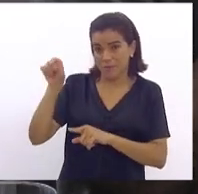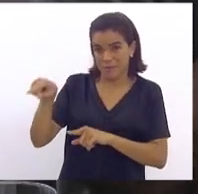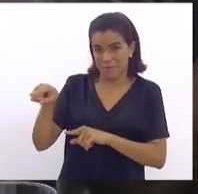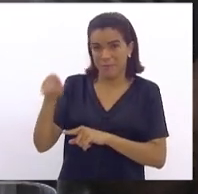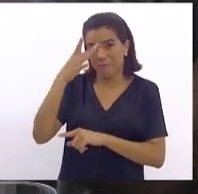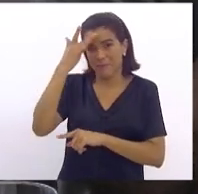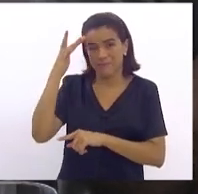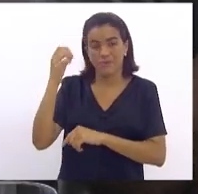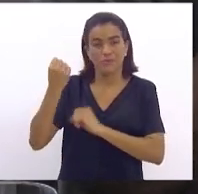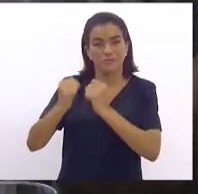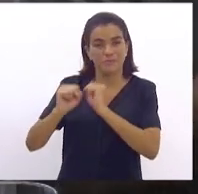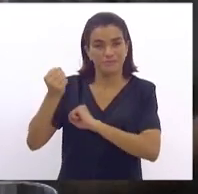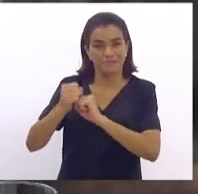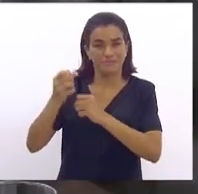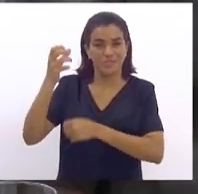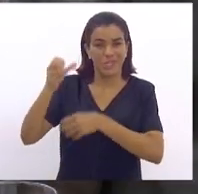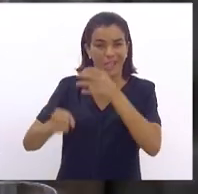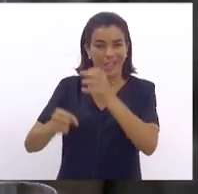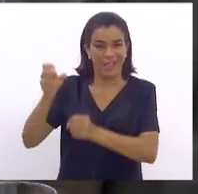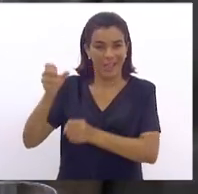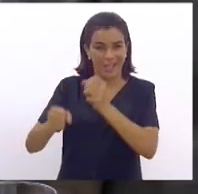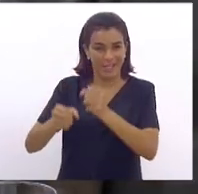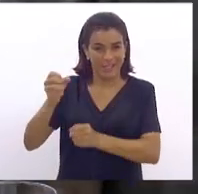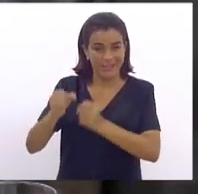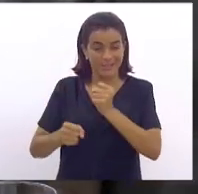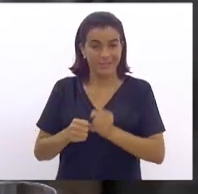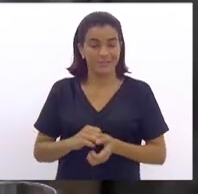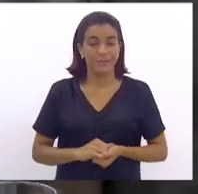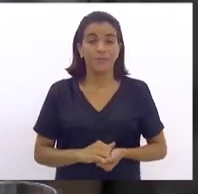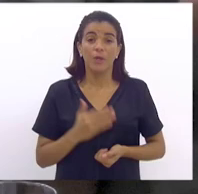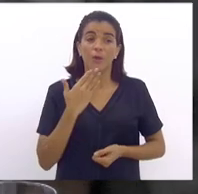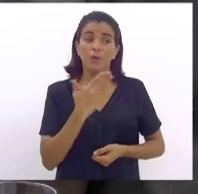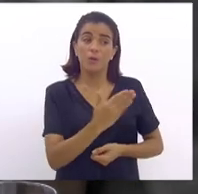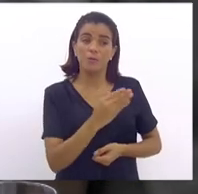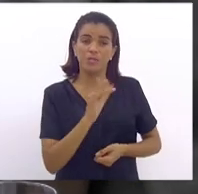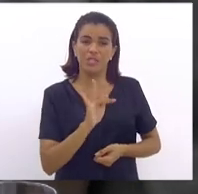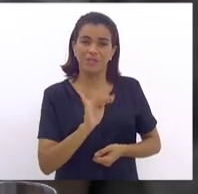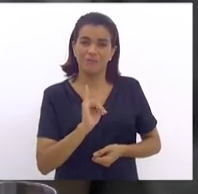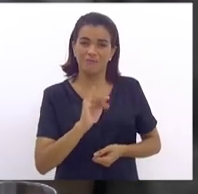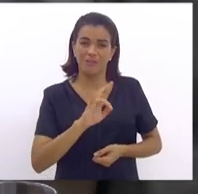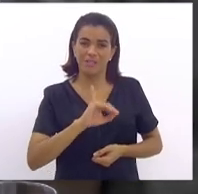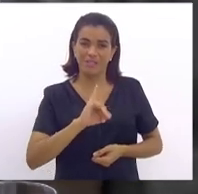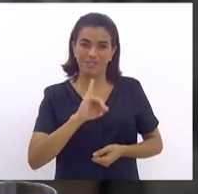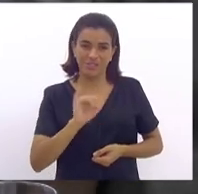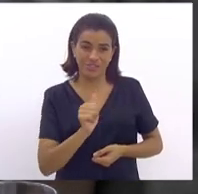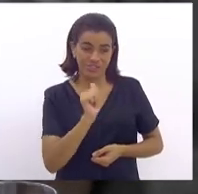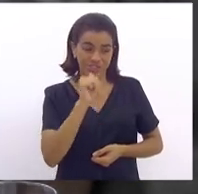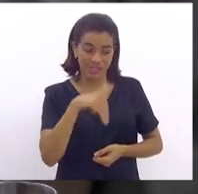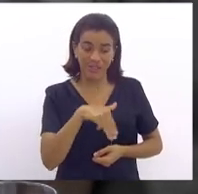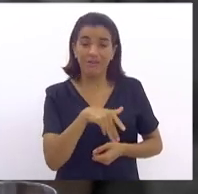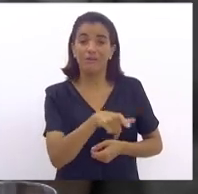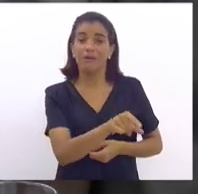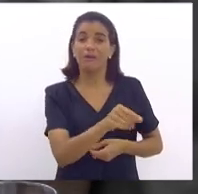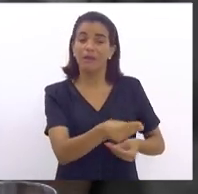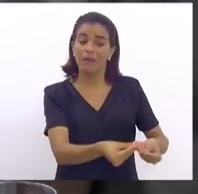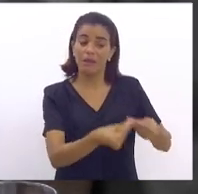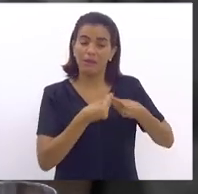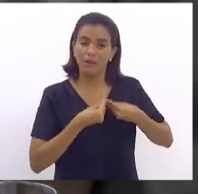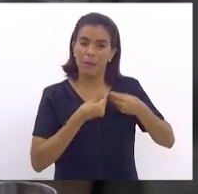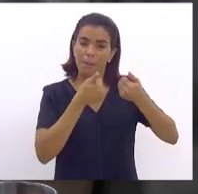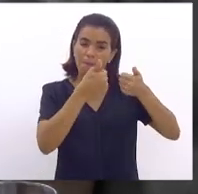leite. É, eu pedi que a Firjan levantasse para mim uma estimativa